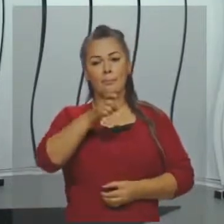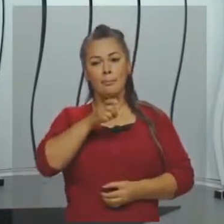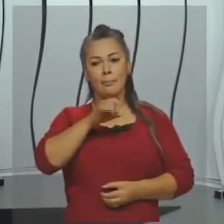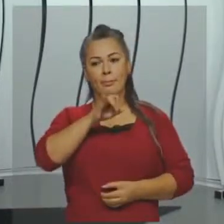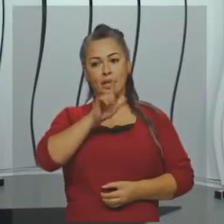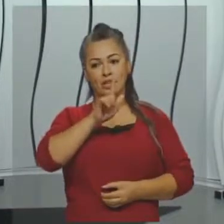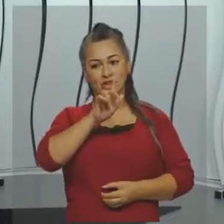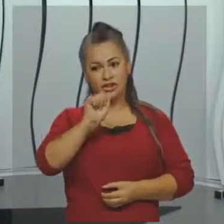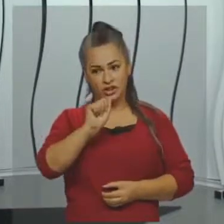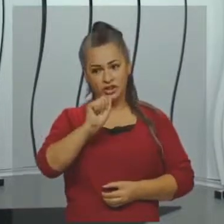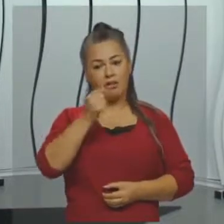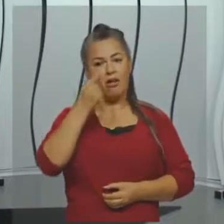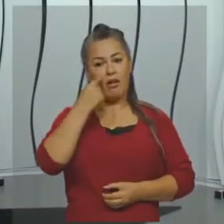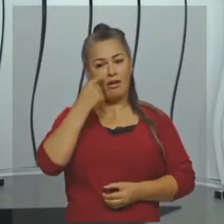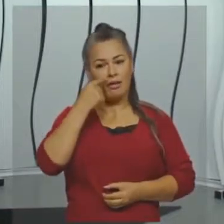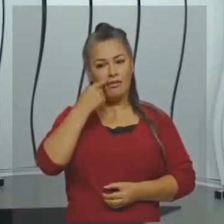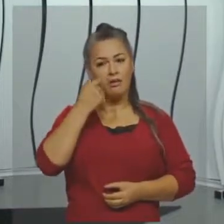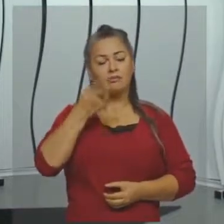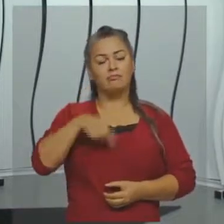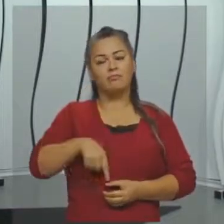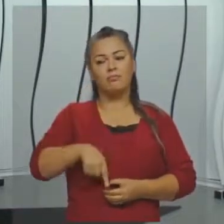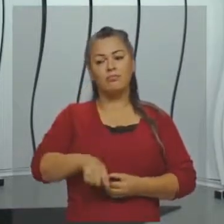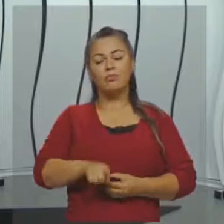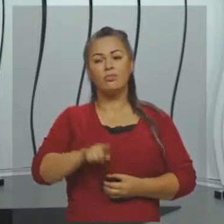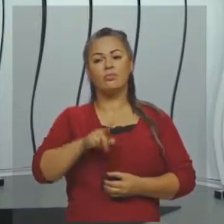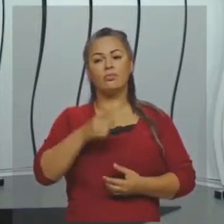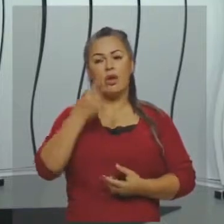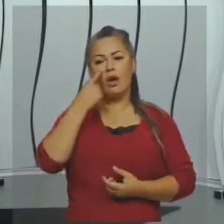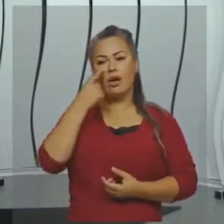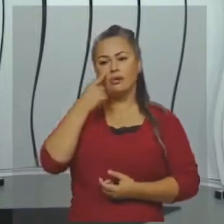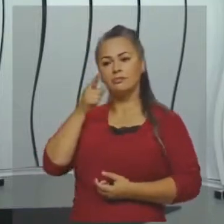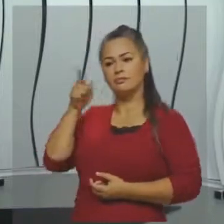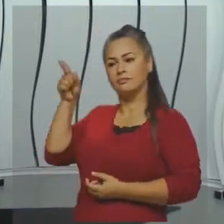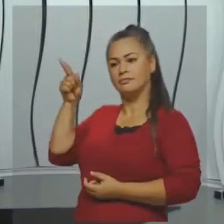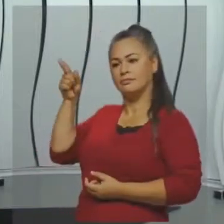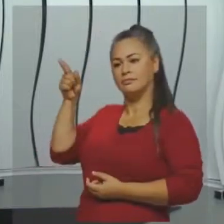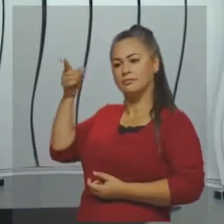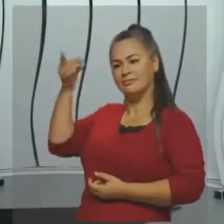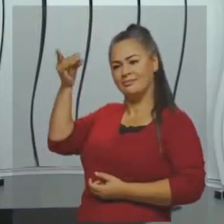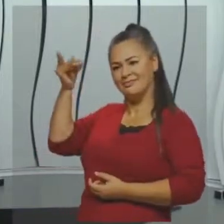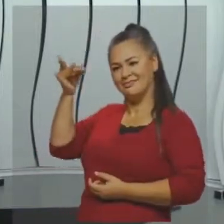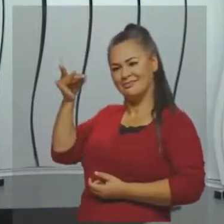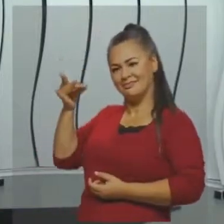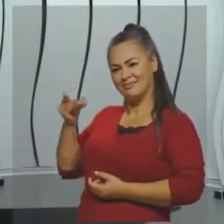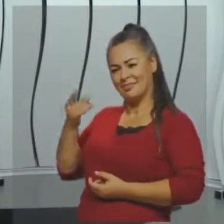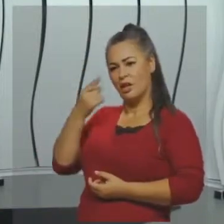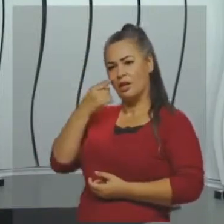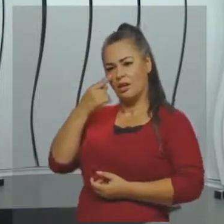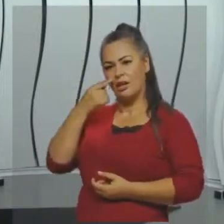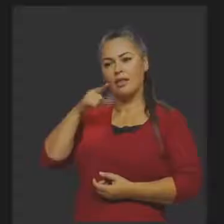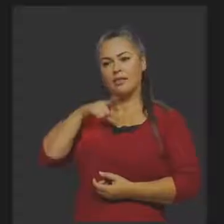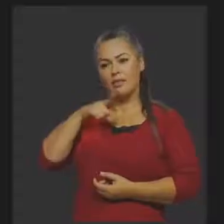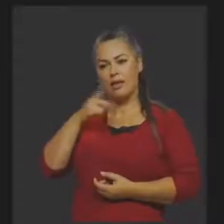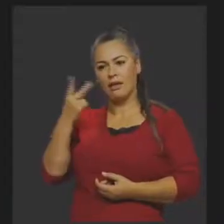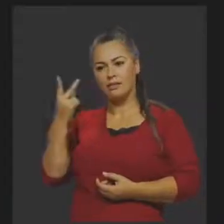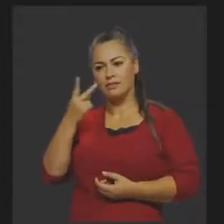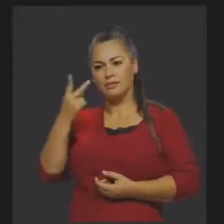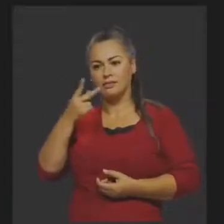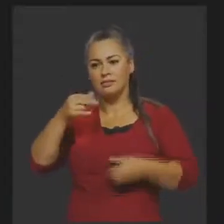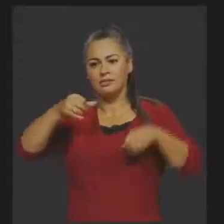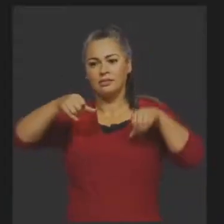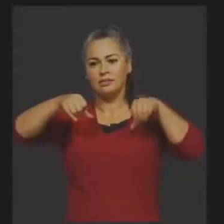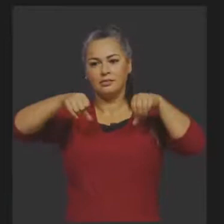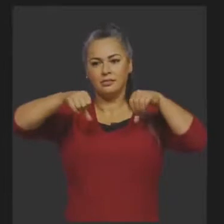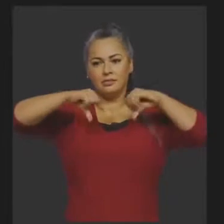numa figura, ok? Então, reparem bem. Nós temos aqui 2 rins, um rim do lado direito, um rim do lado